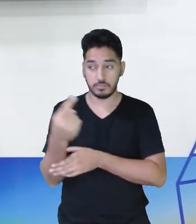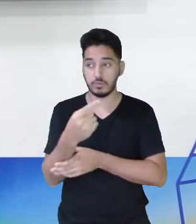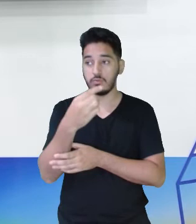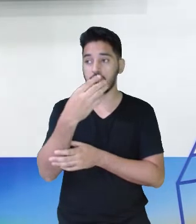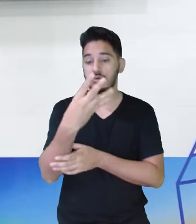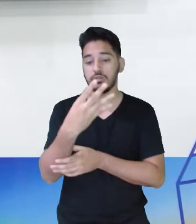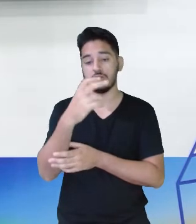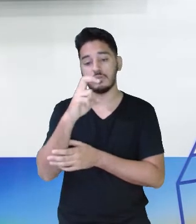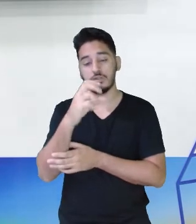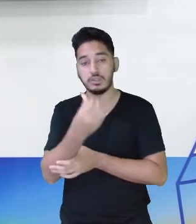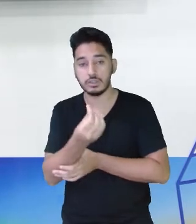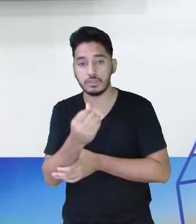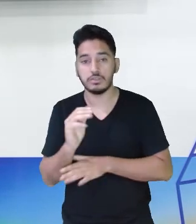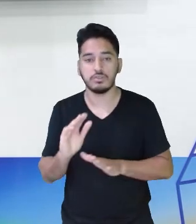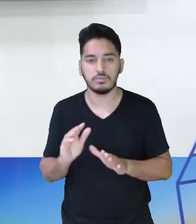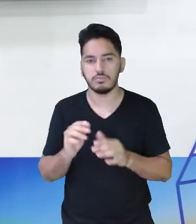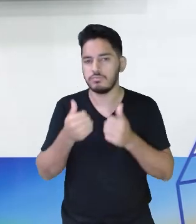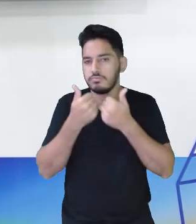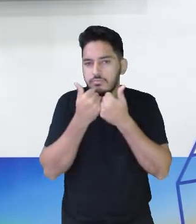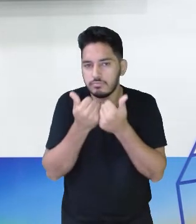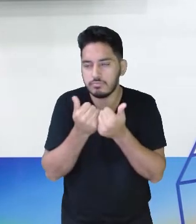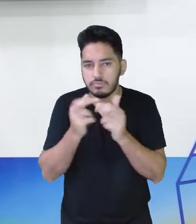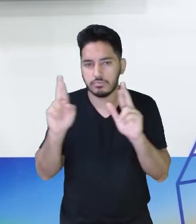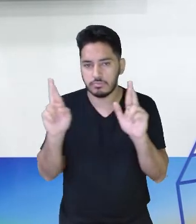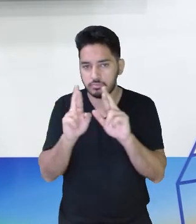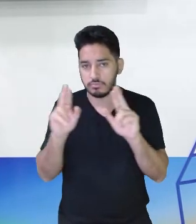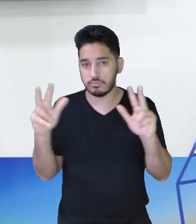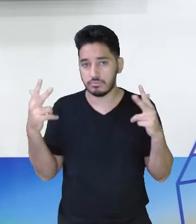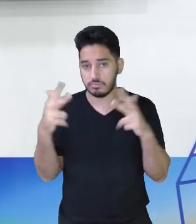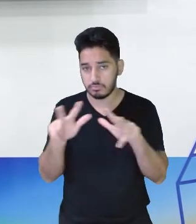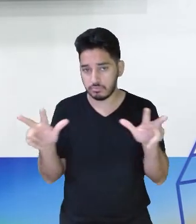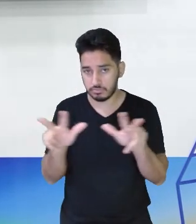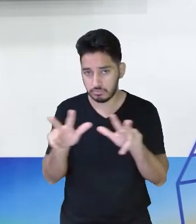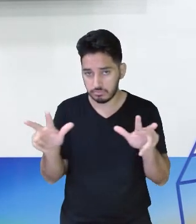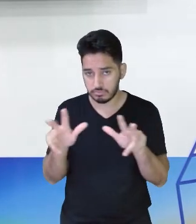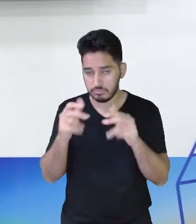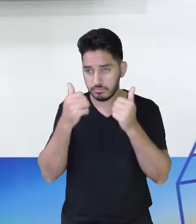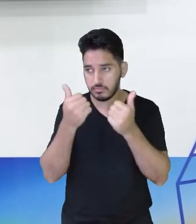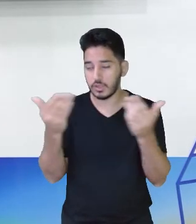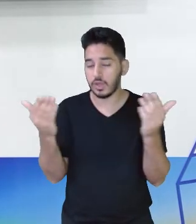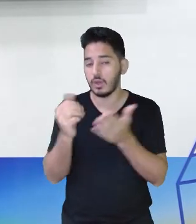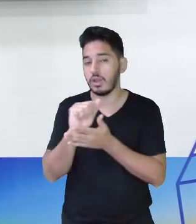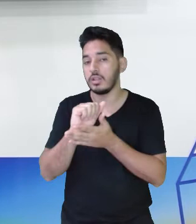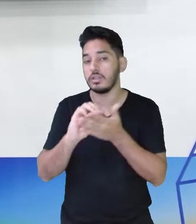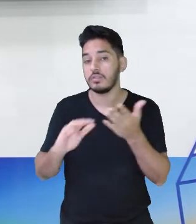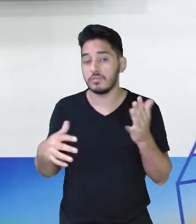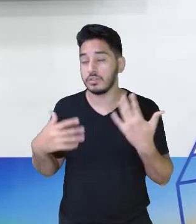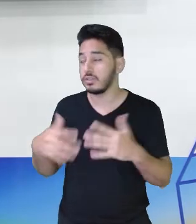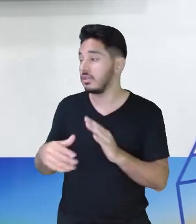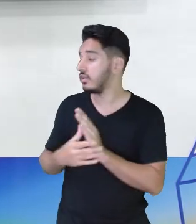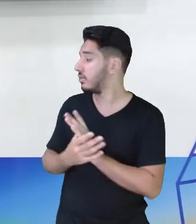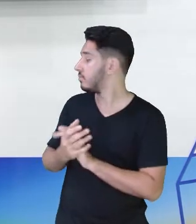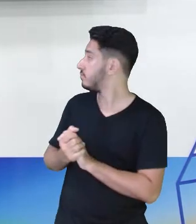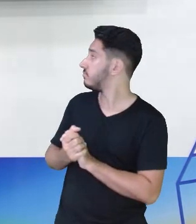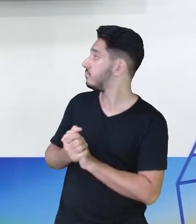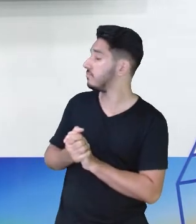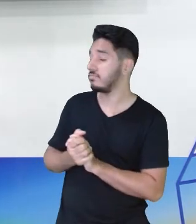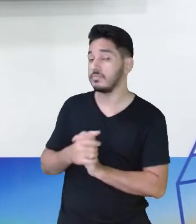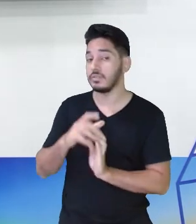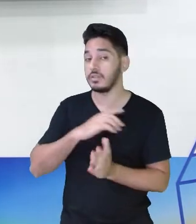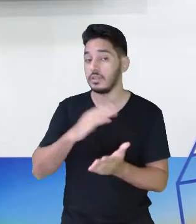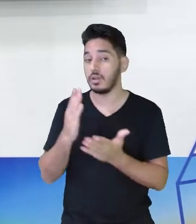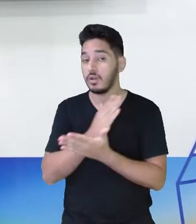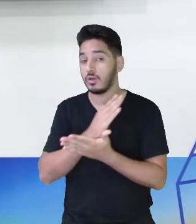5.123.456. Beleza? Tranquilo até aí? Vamos para os nossos exercícios, né? Eu trouxe uns